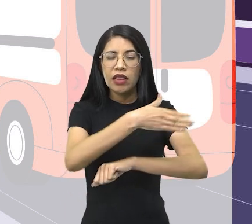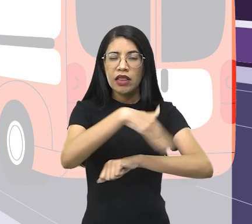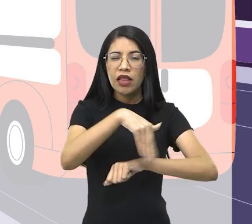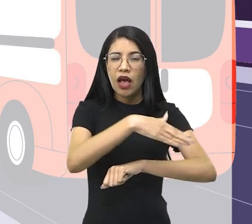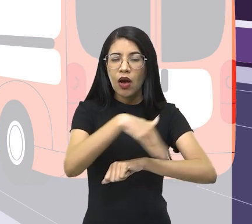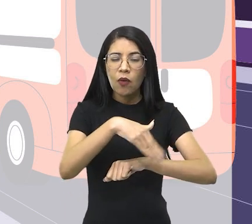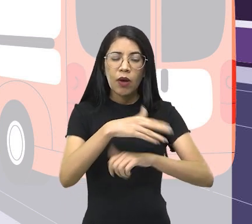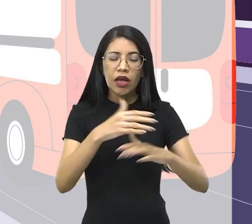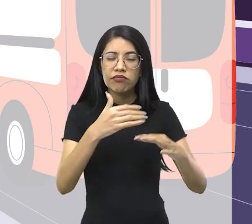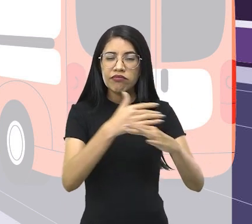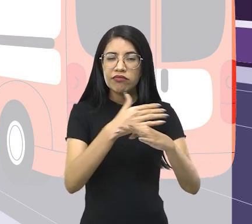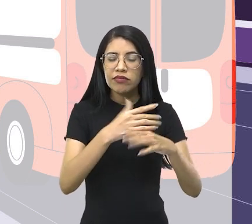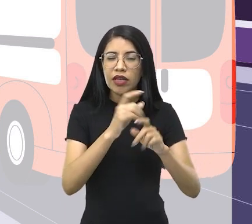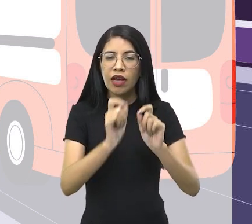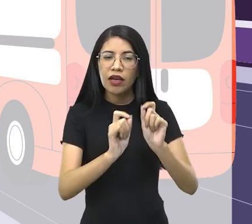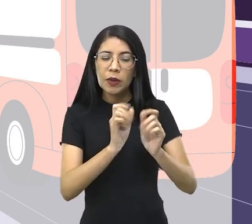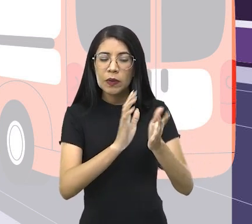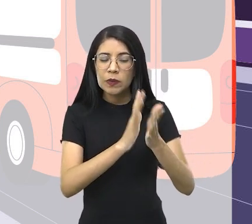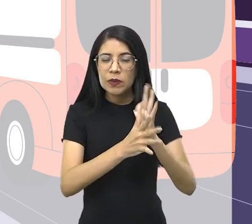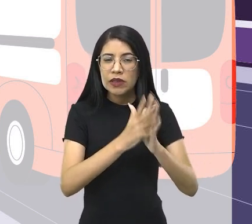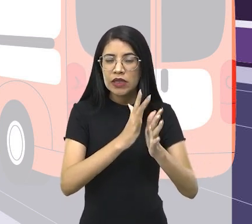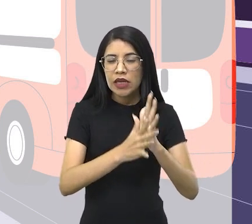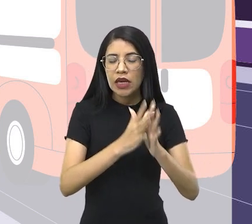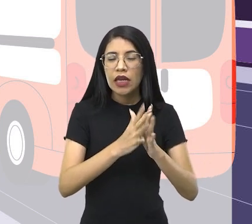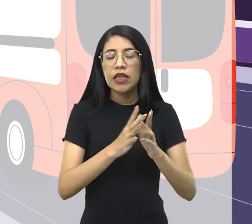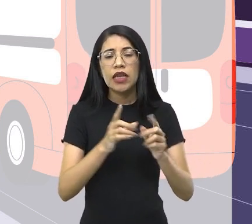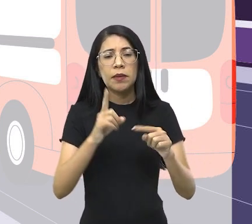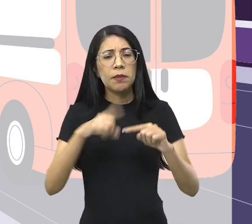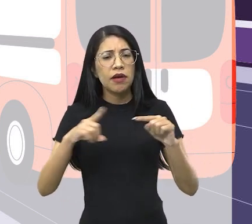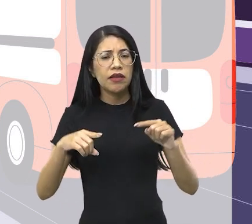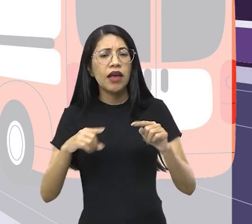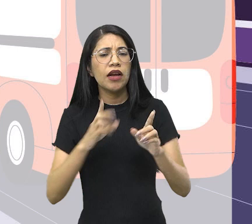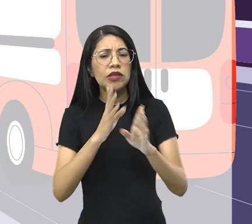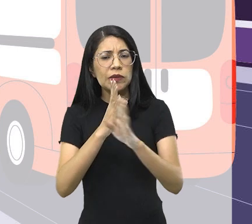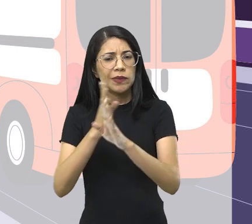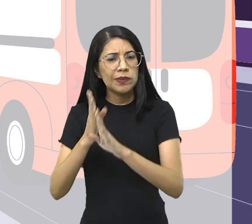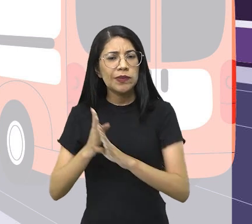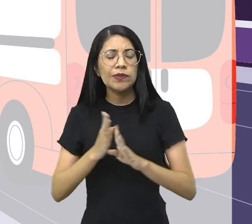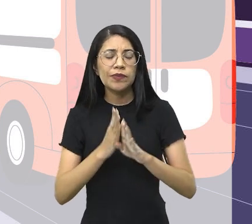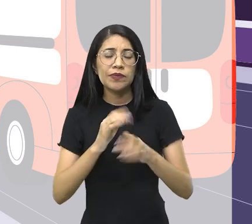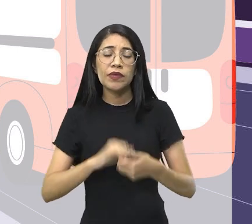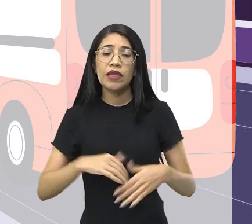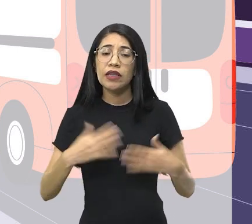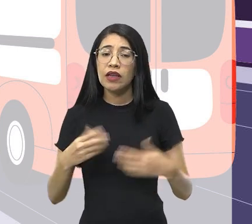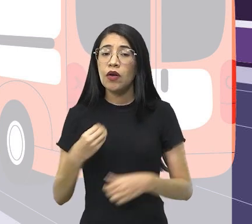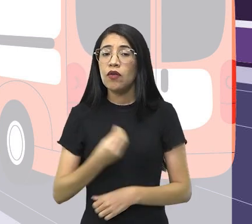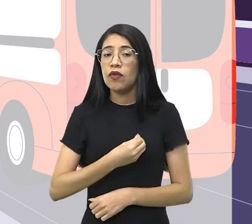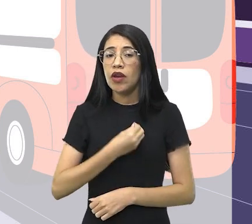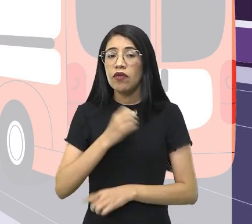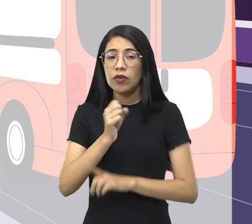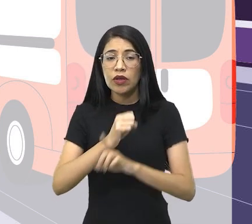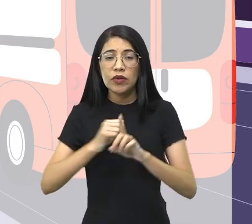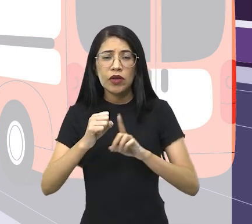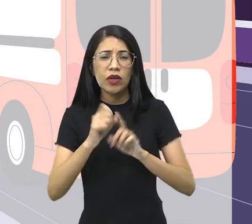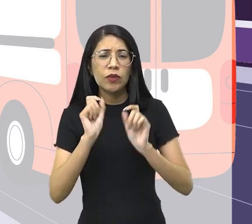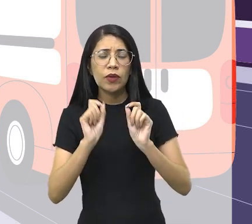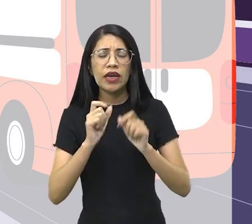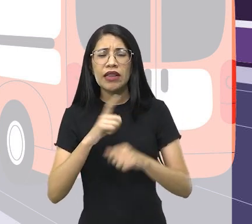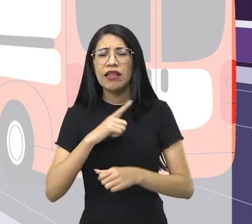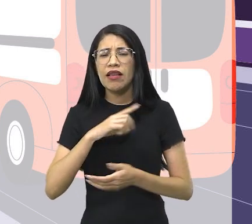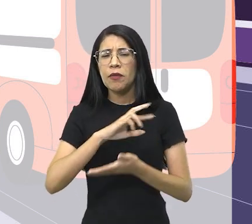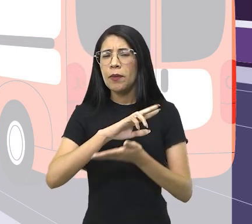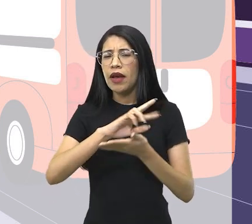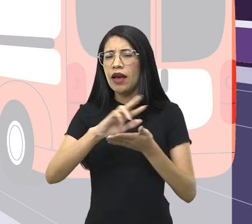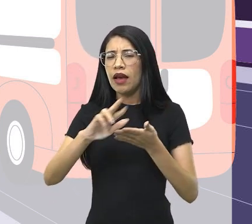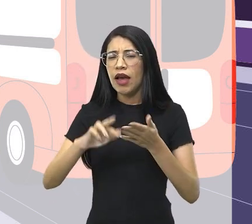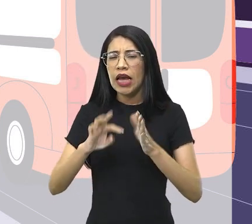ruas da sua cidade, você encontra esse tipo de material. Então nós vivemos em uma sociedade rodeada